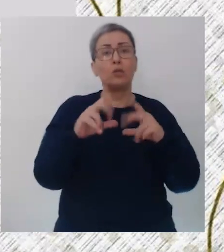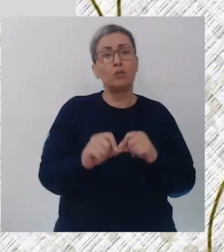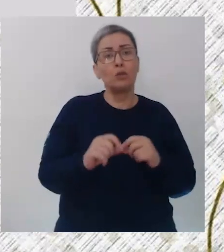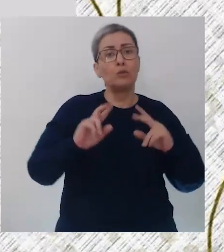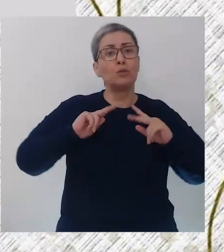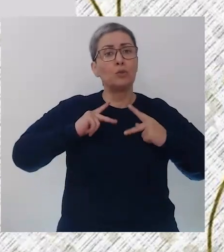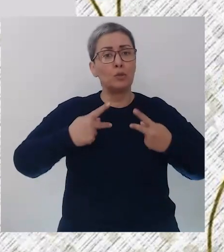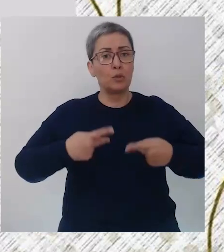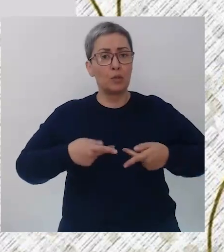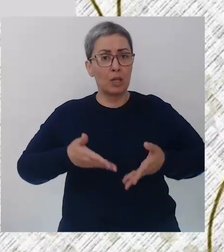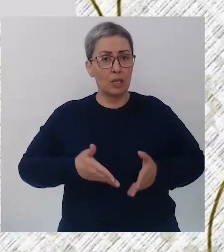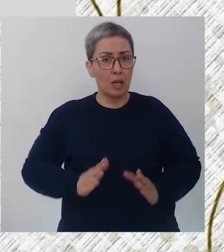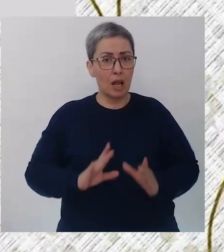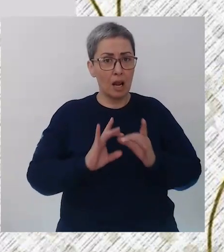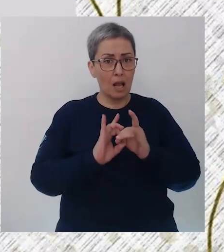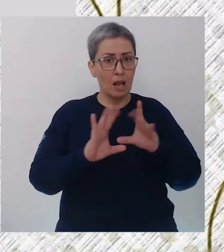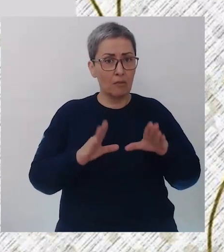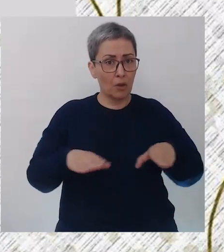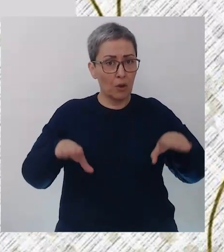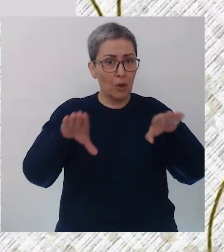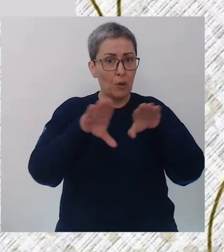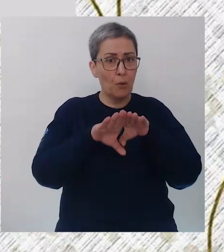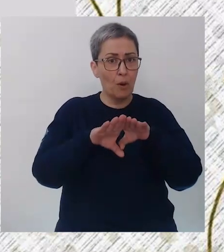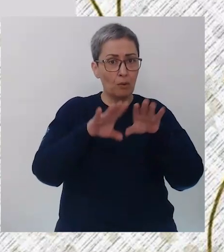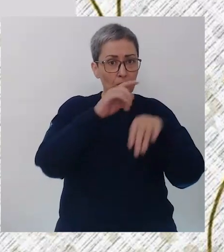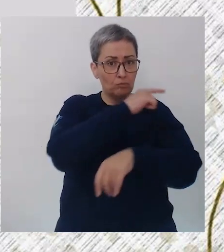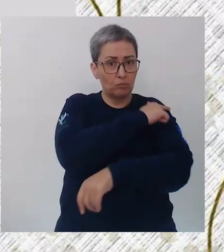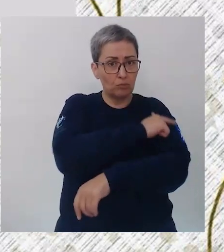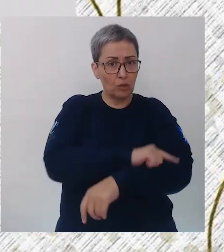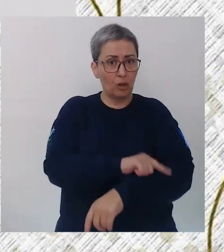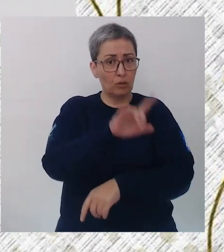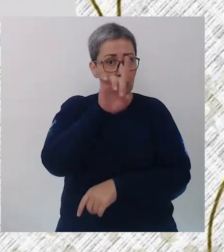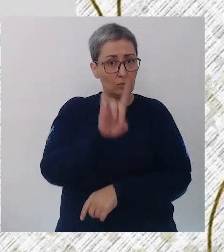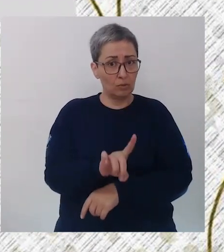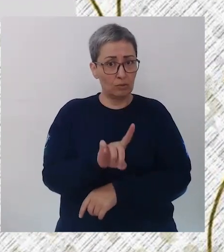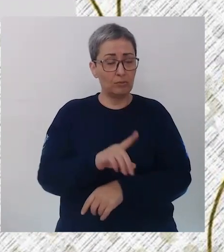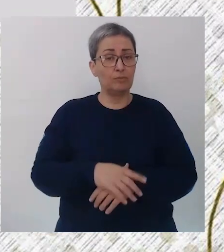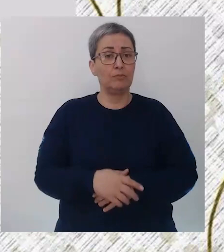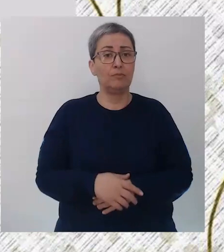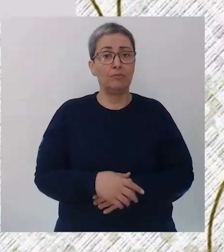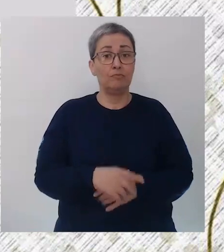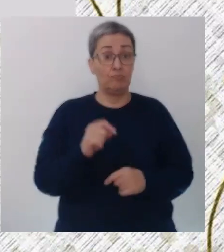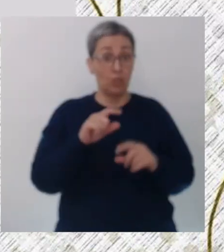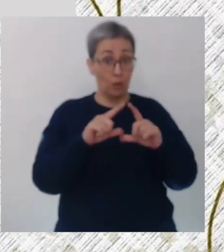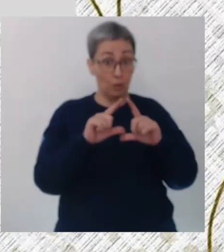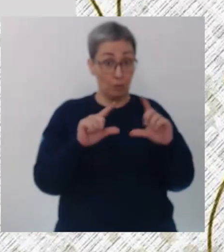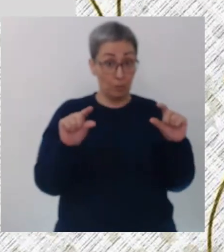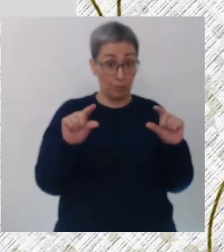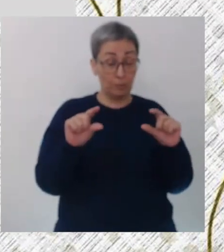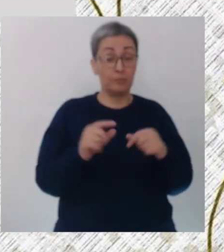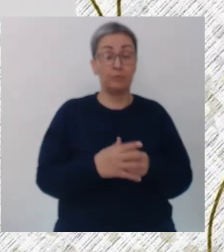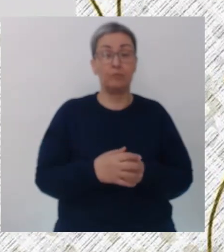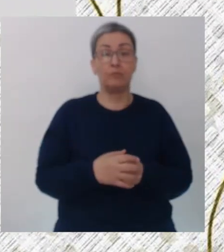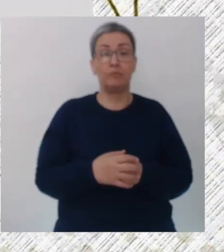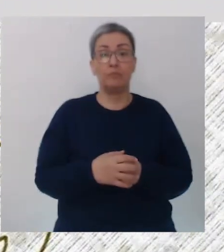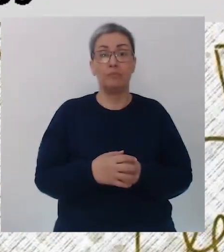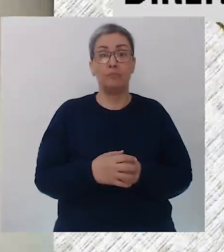seres humanos nascem livres e iguais em dignidade e direitos. É um trechinho, né?